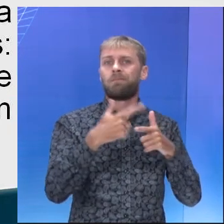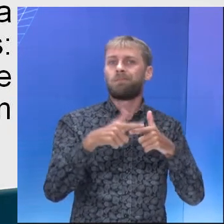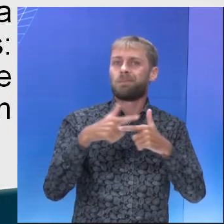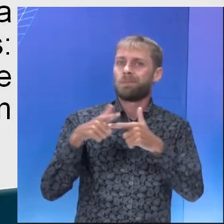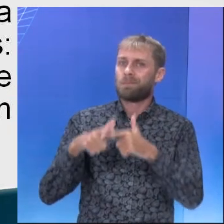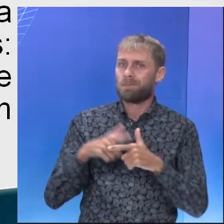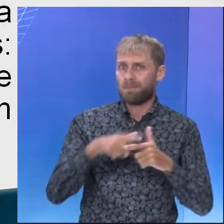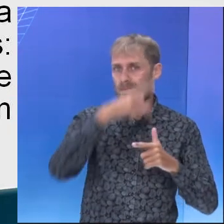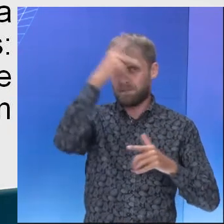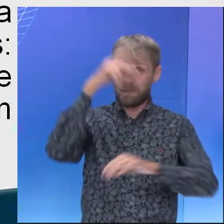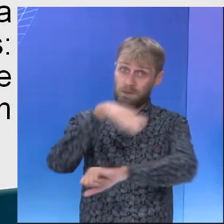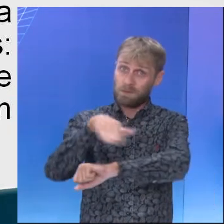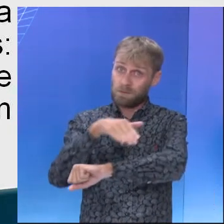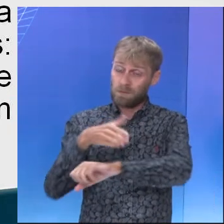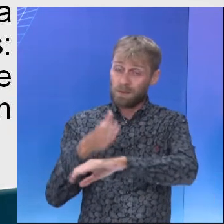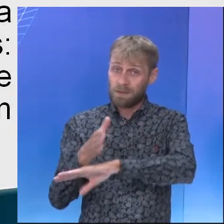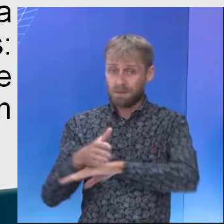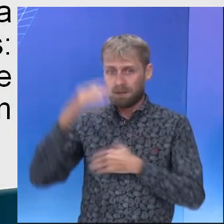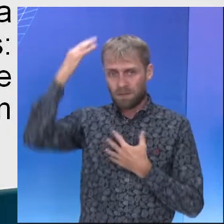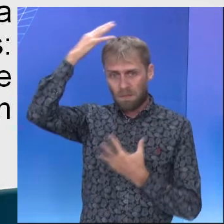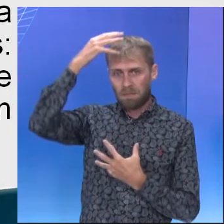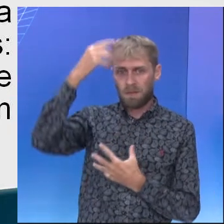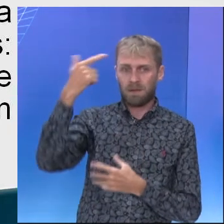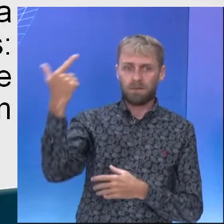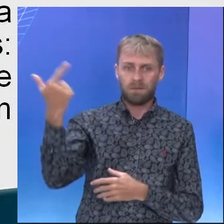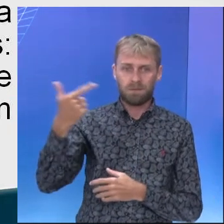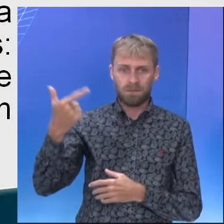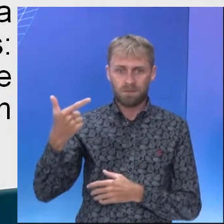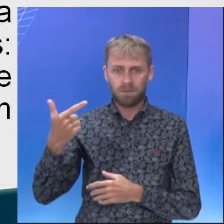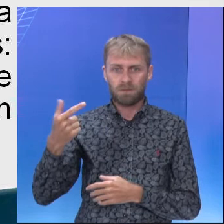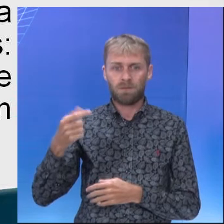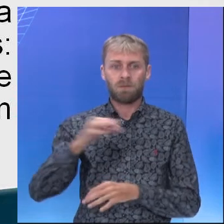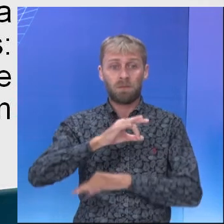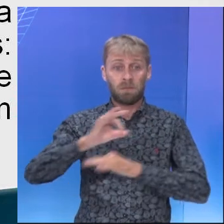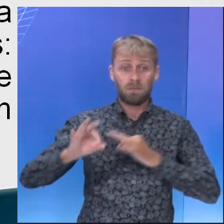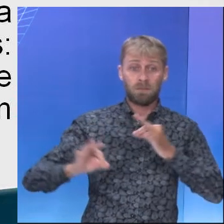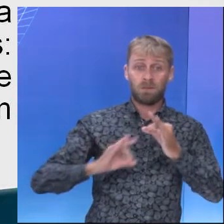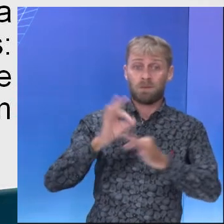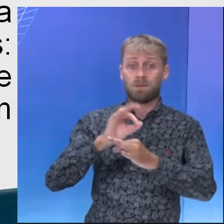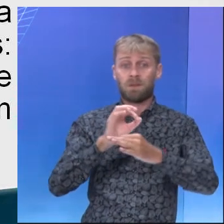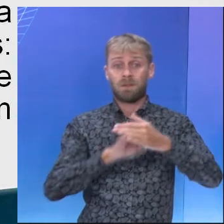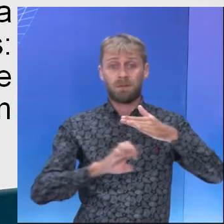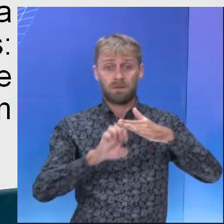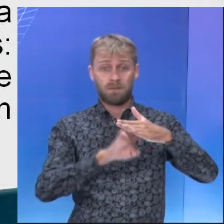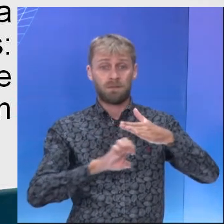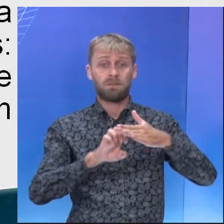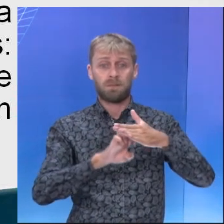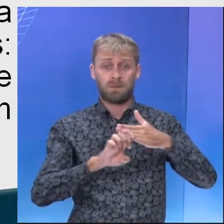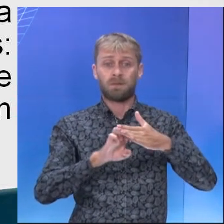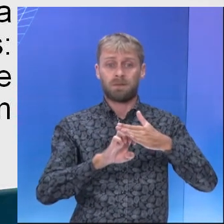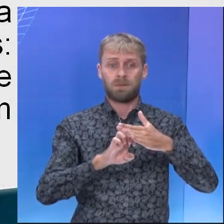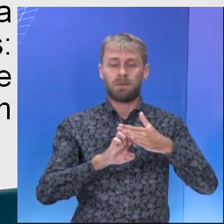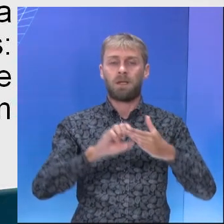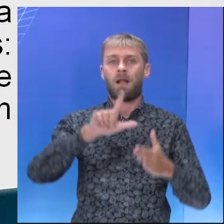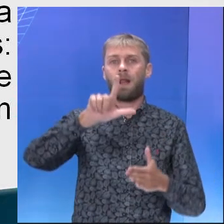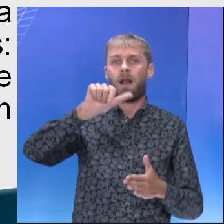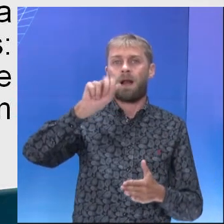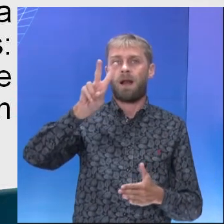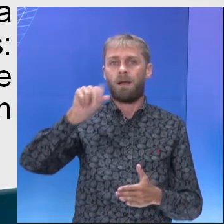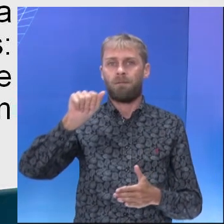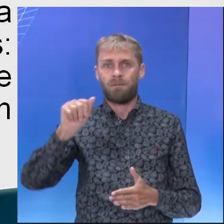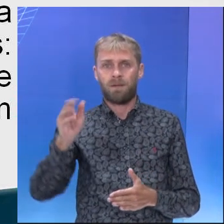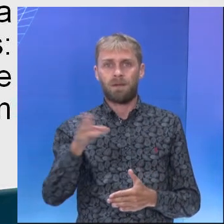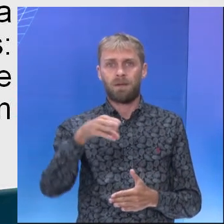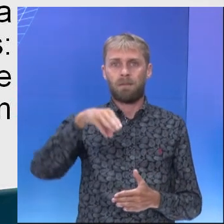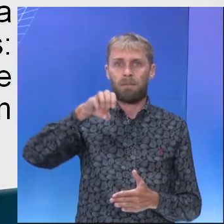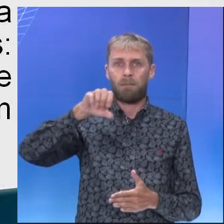rua enfrentam para ter acesso ao banho. O segundo parágrafo fala sobre o projeto da empresária Donice Sandoval, o lava-meio,